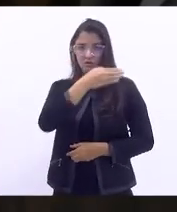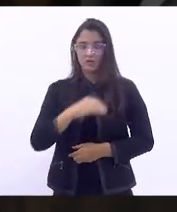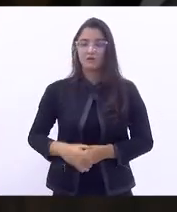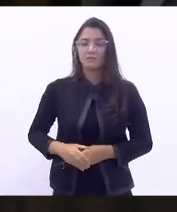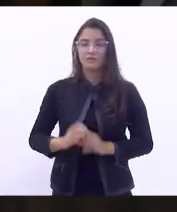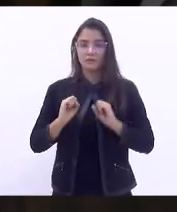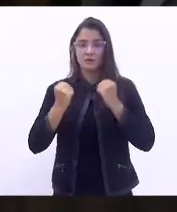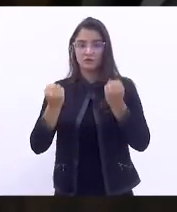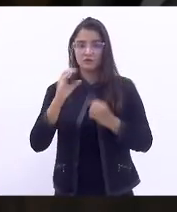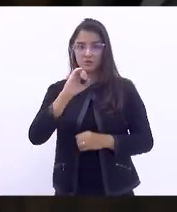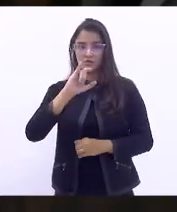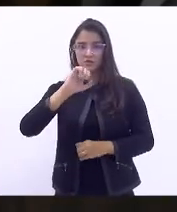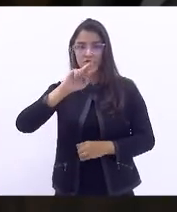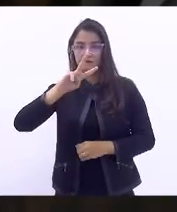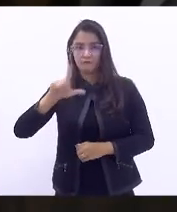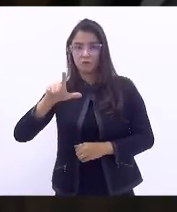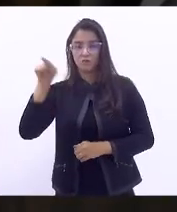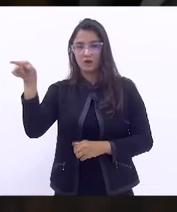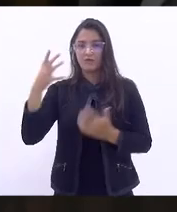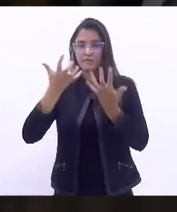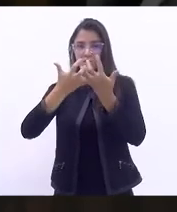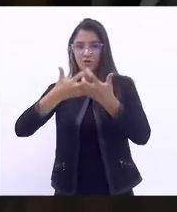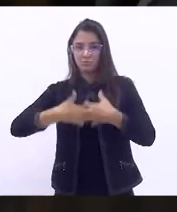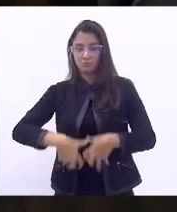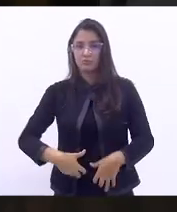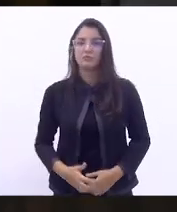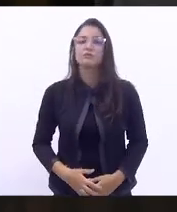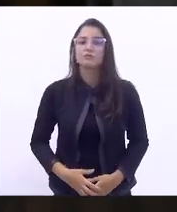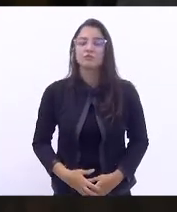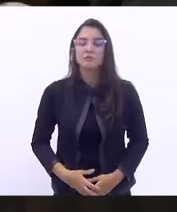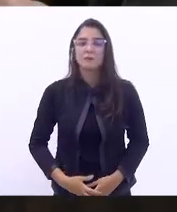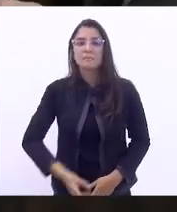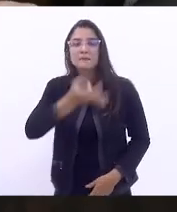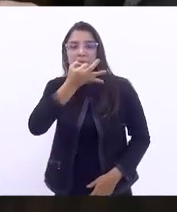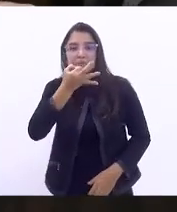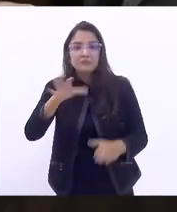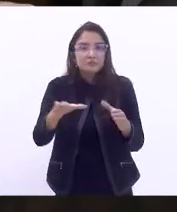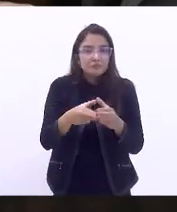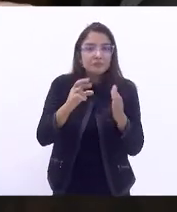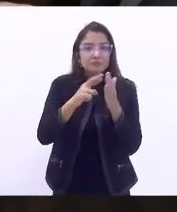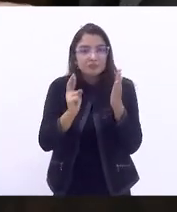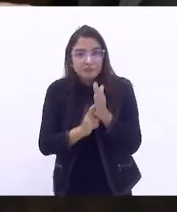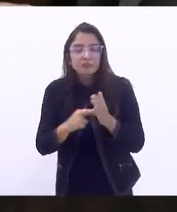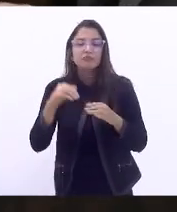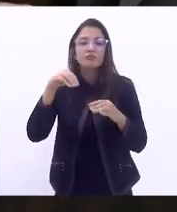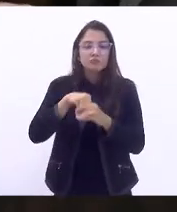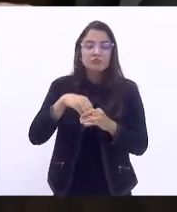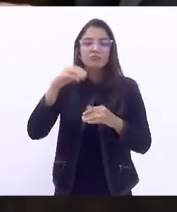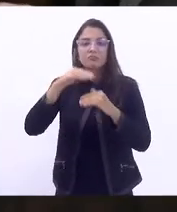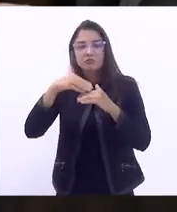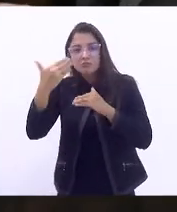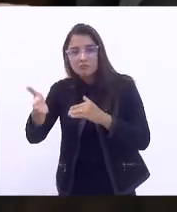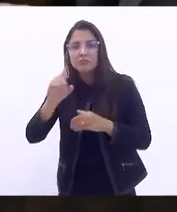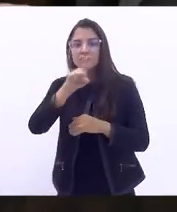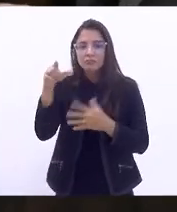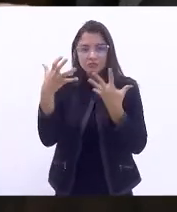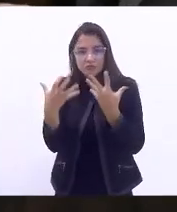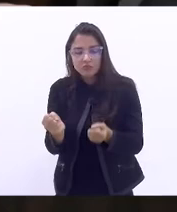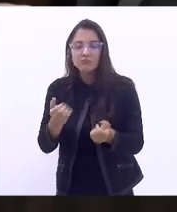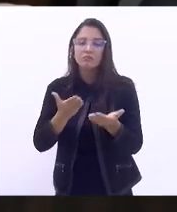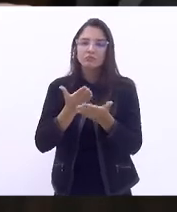e Ações Voluntárias de Petrópolis. Parecer da Comissão de Normas Internas e Proposição Externa favorável, relator Rosenberg